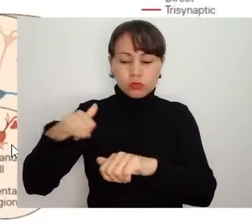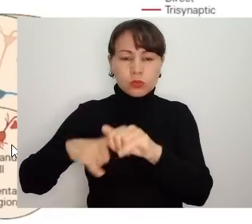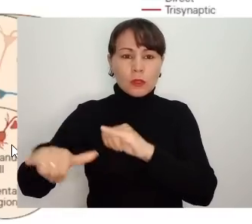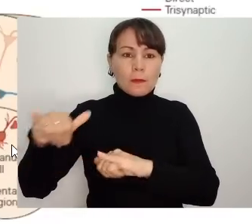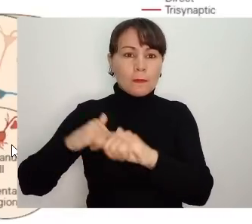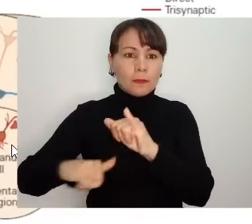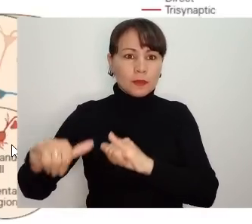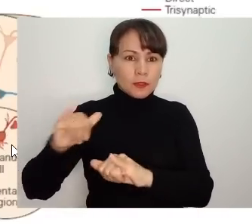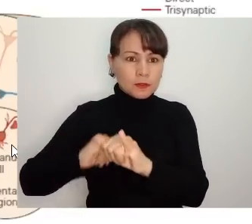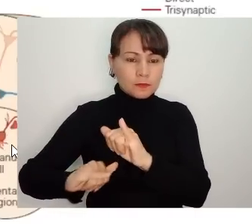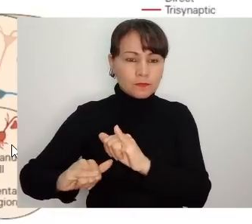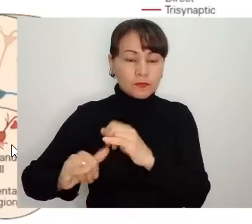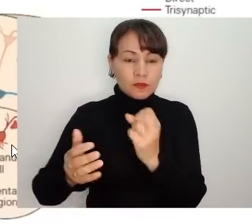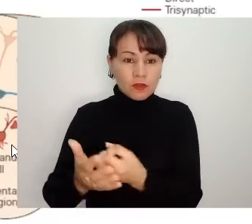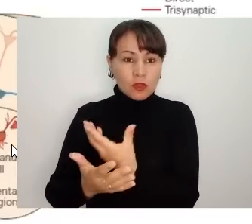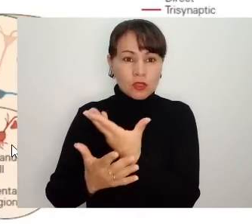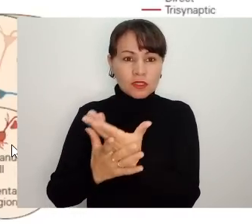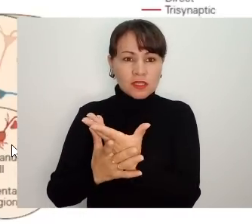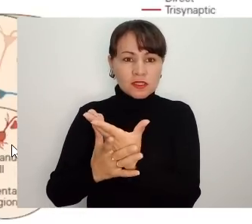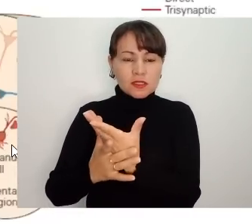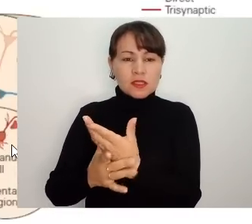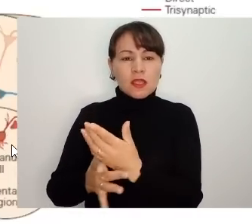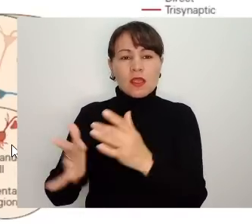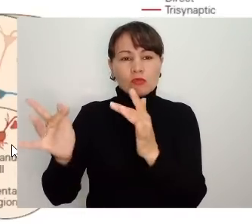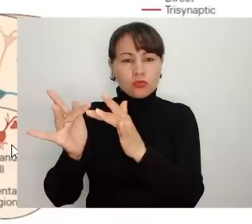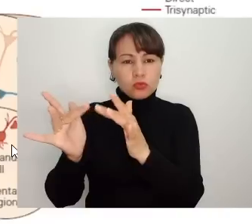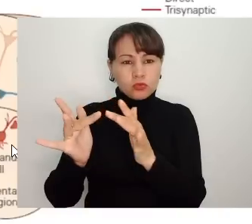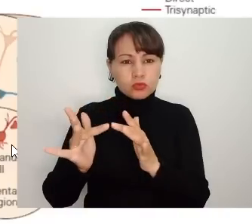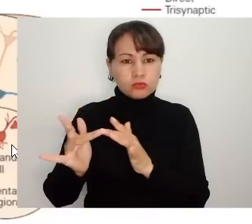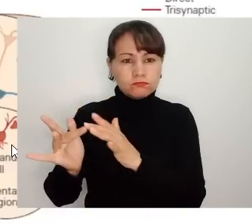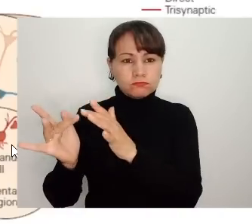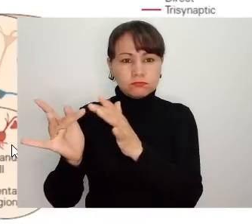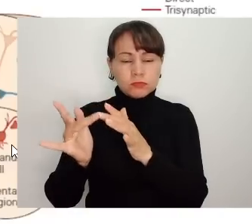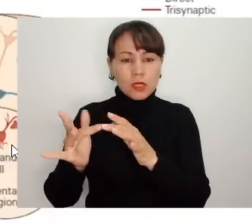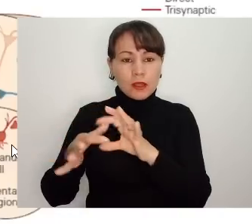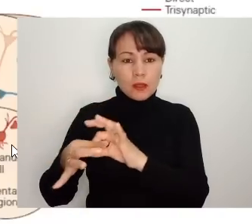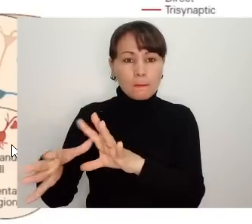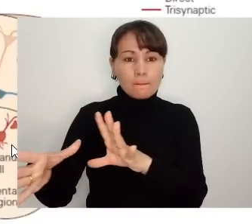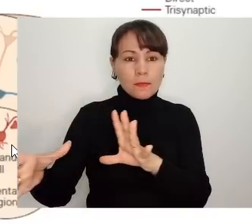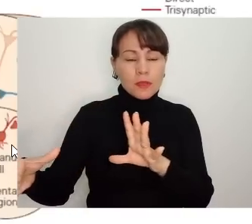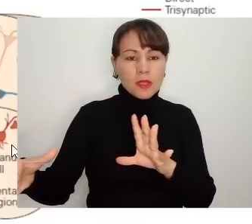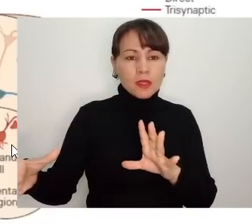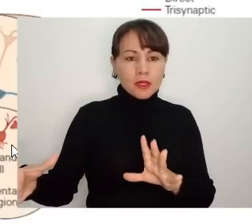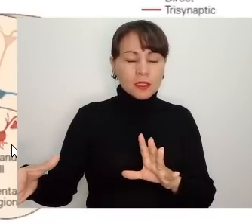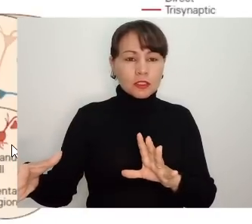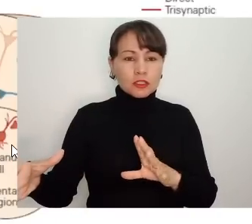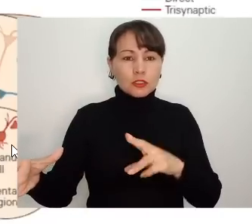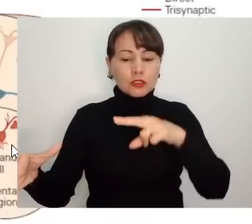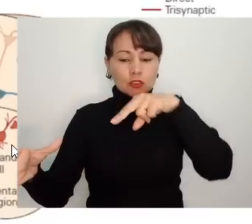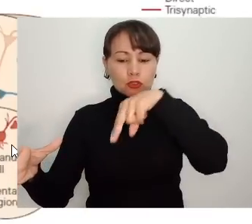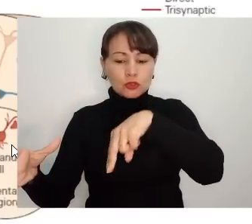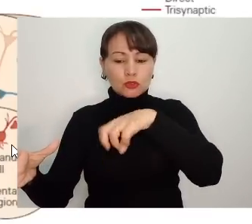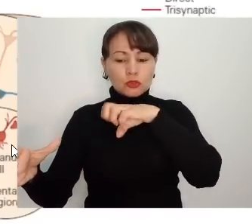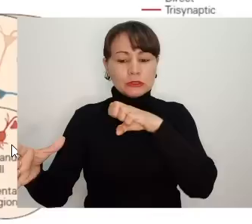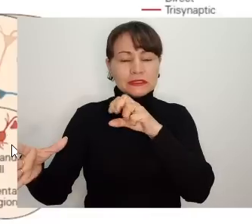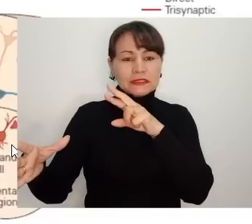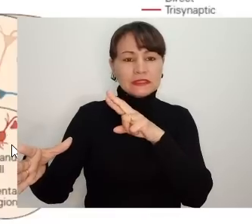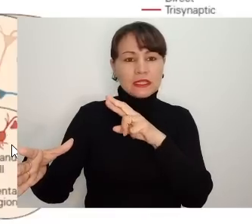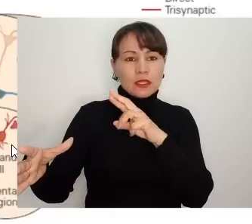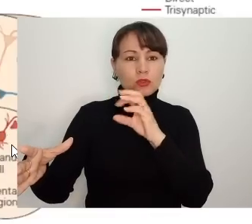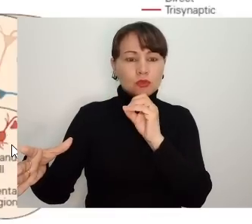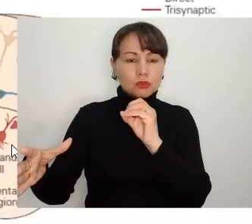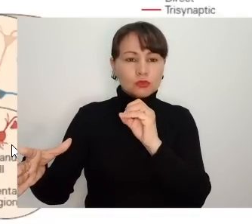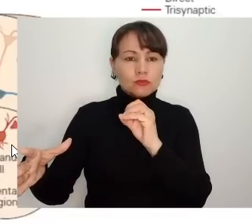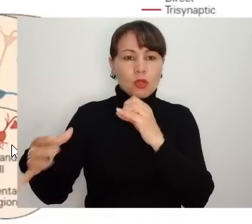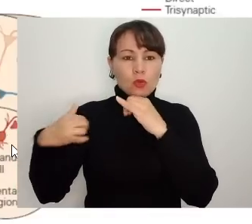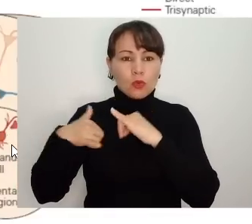fibras axonais, que vão fazer sinapses, liberando o neurotransmissor